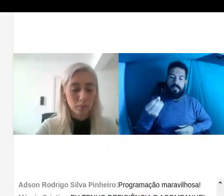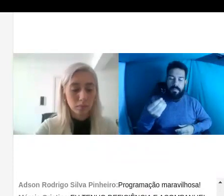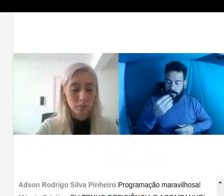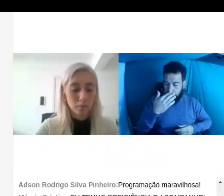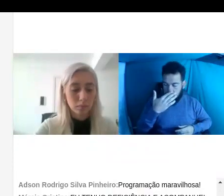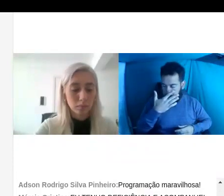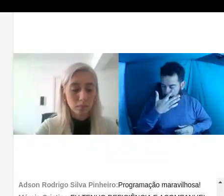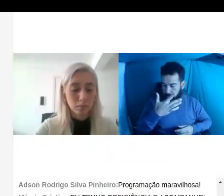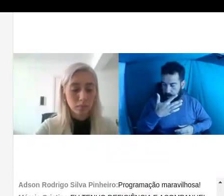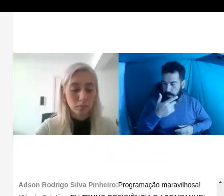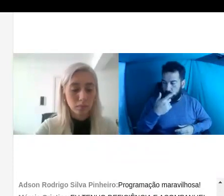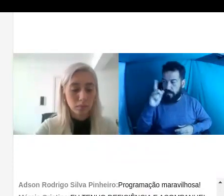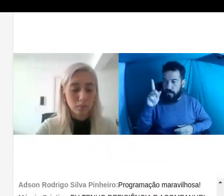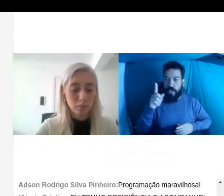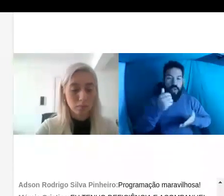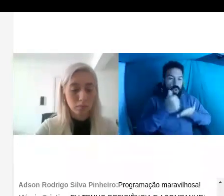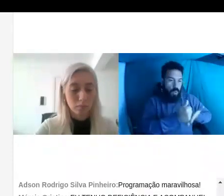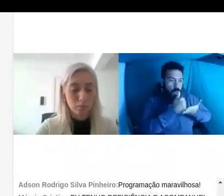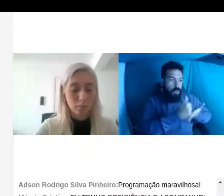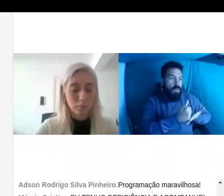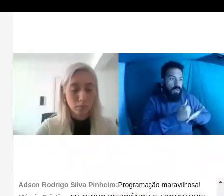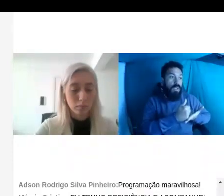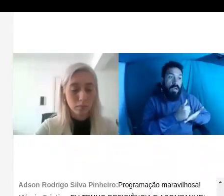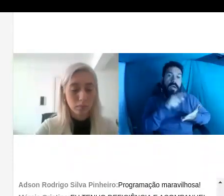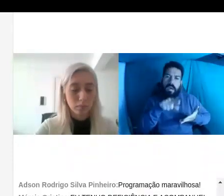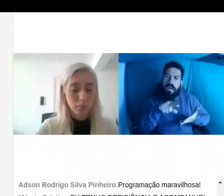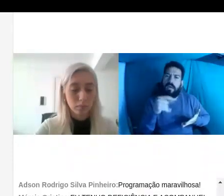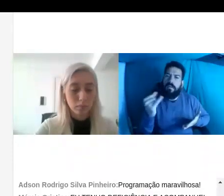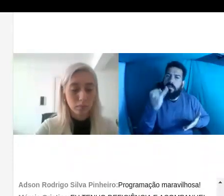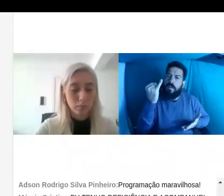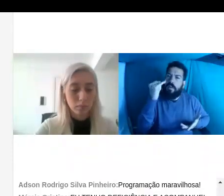que o consultor é, sim, o consultor é fundamental nesse processo.